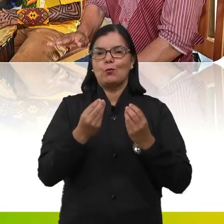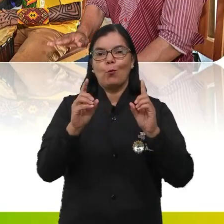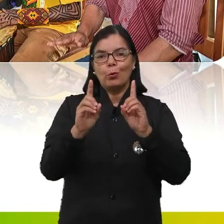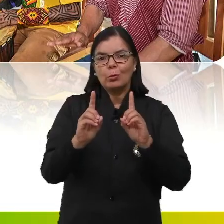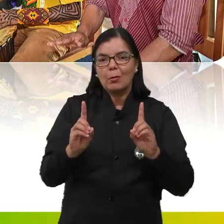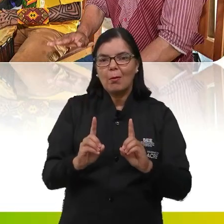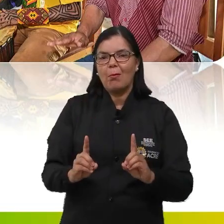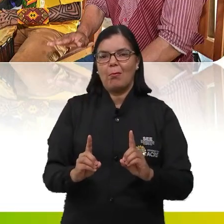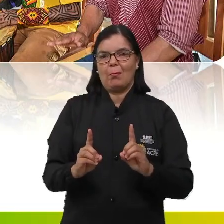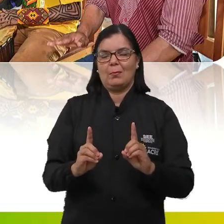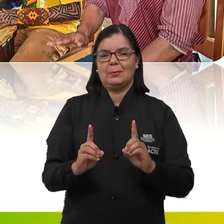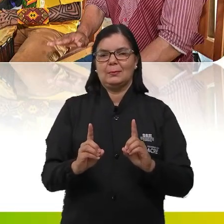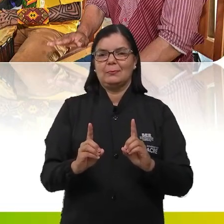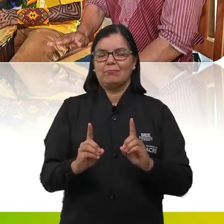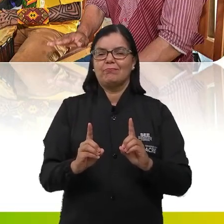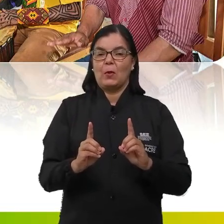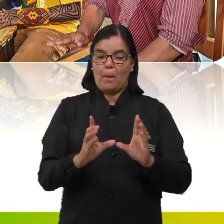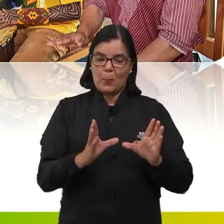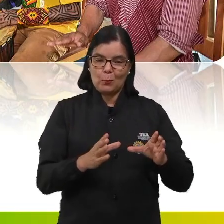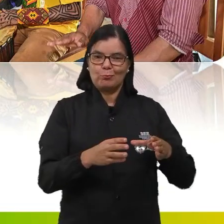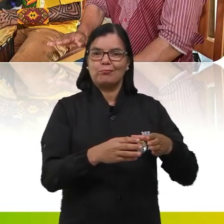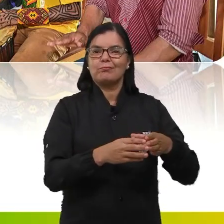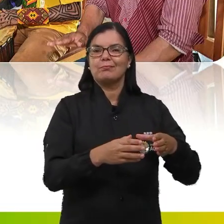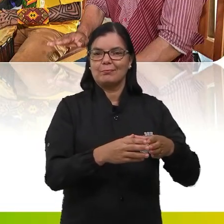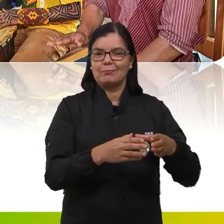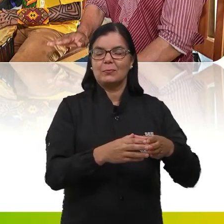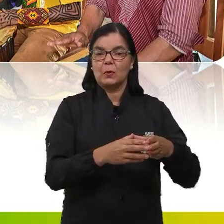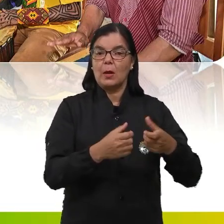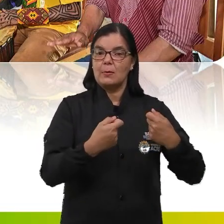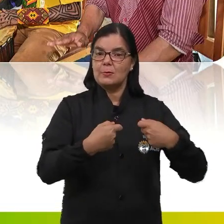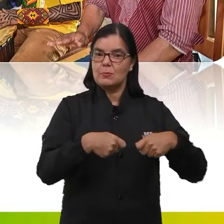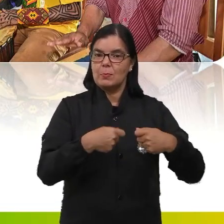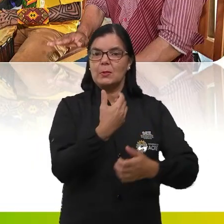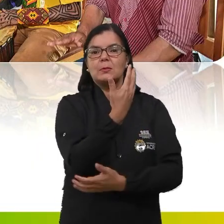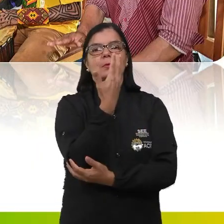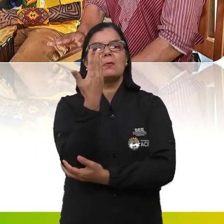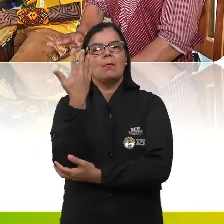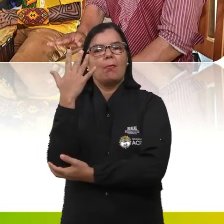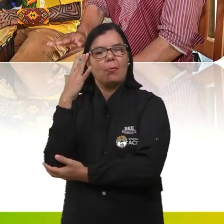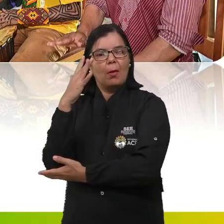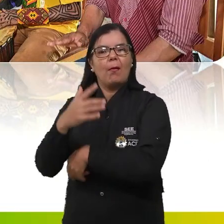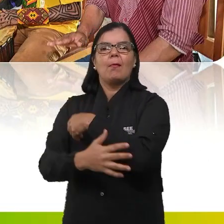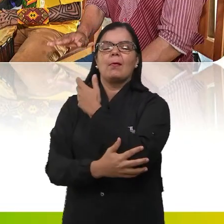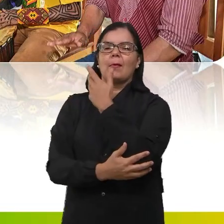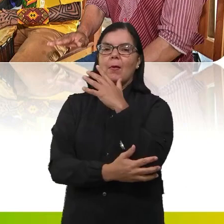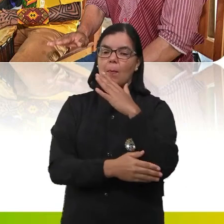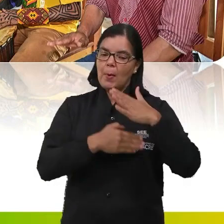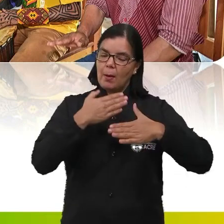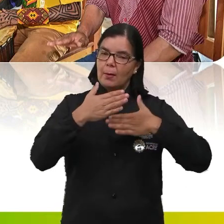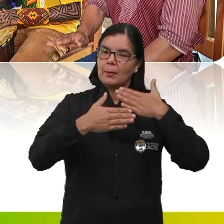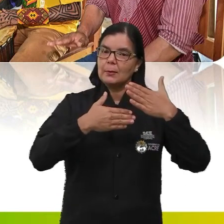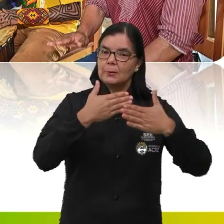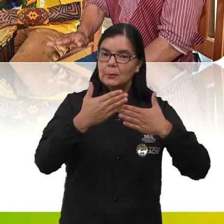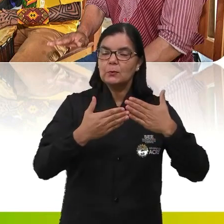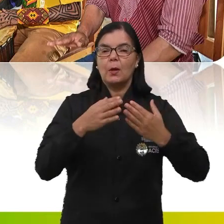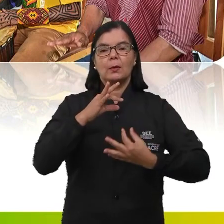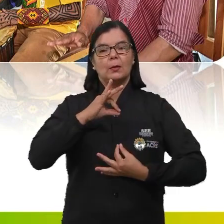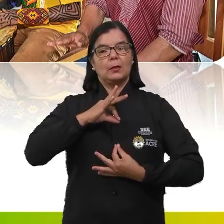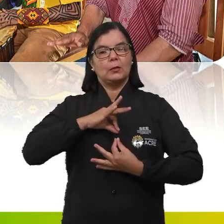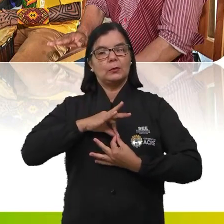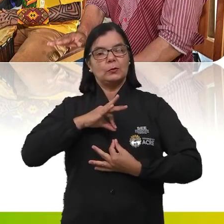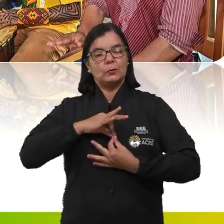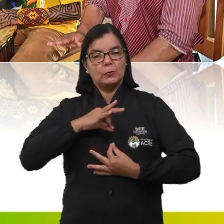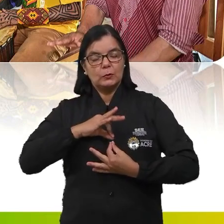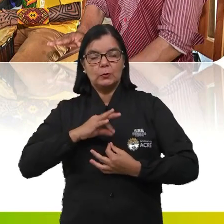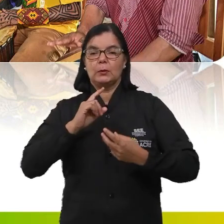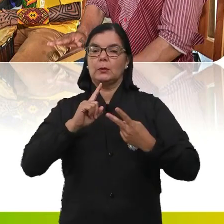deus, né, para essa tribo. Eles dependem da floresta para desenvolver a sua